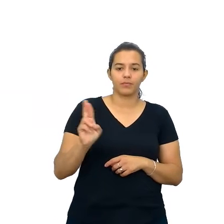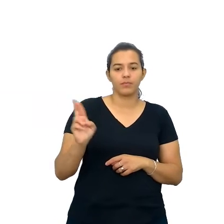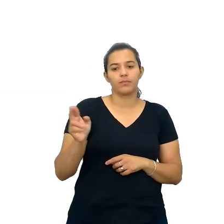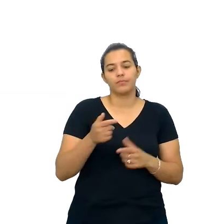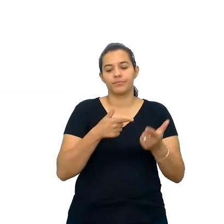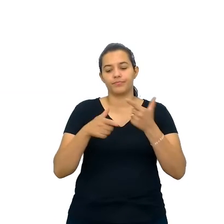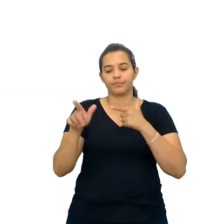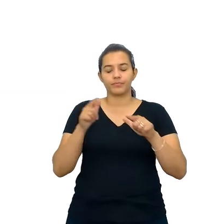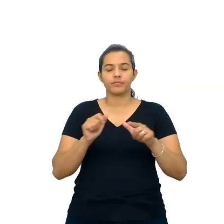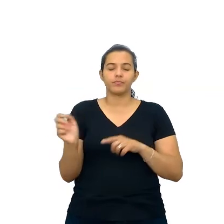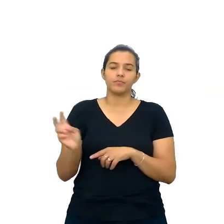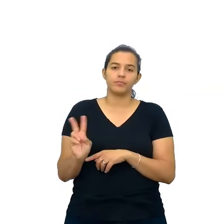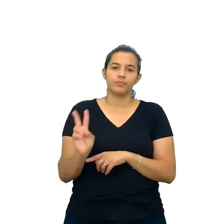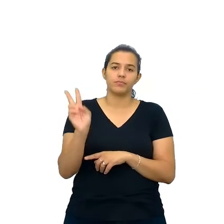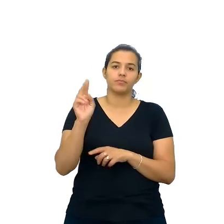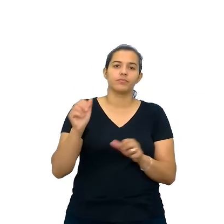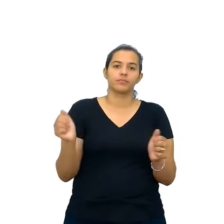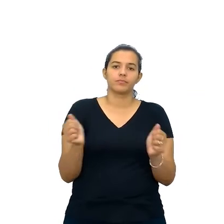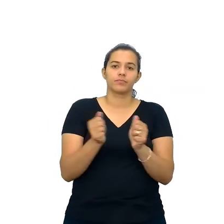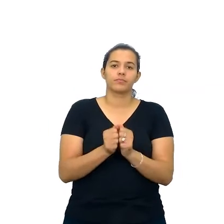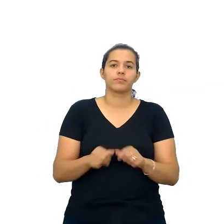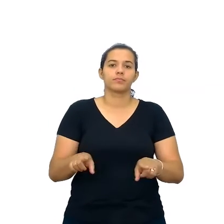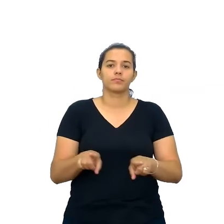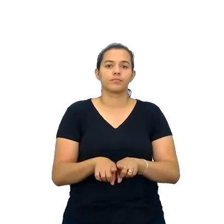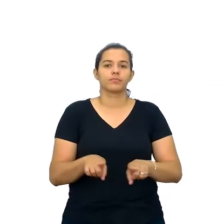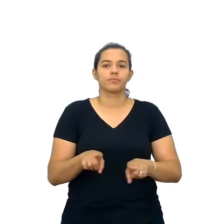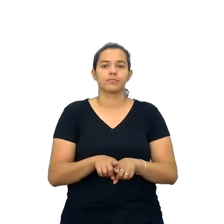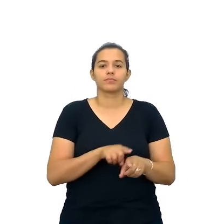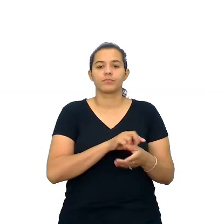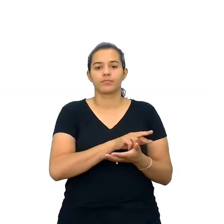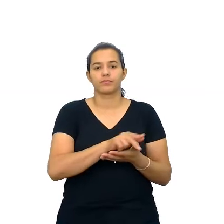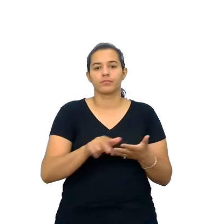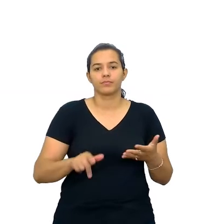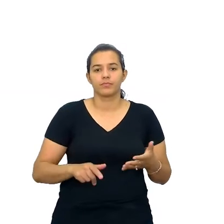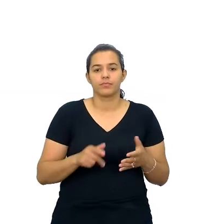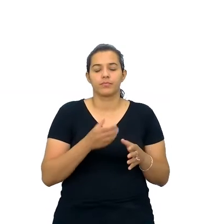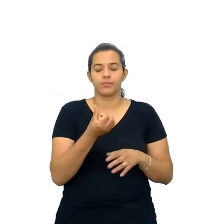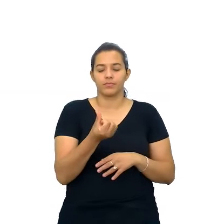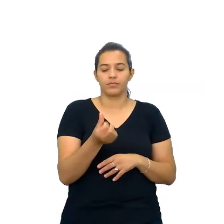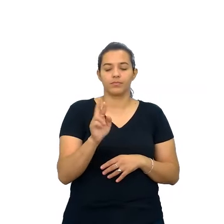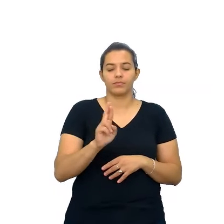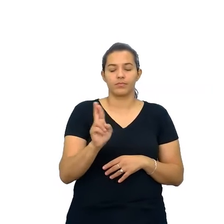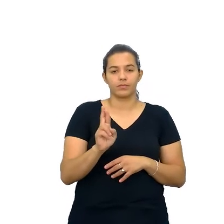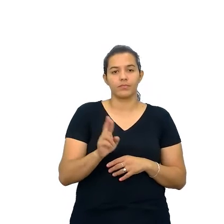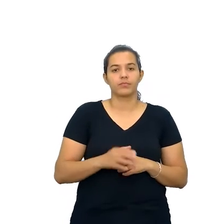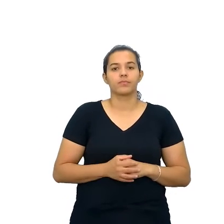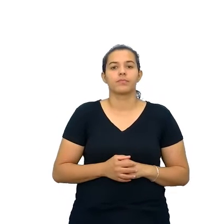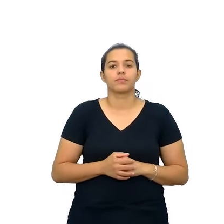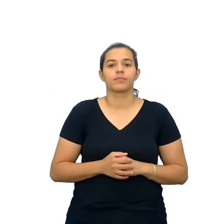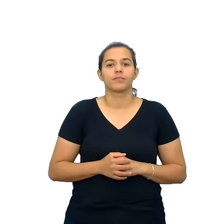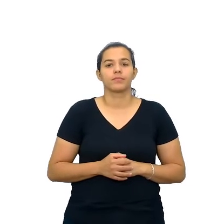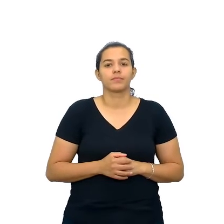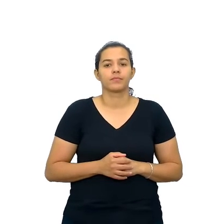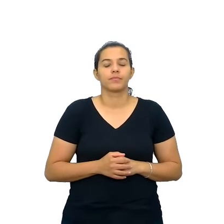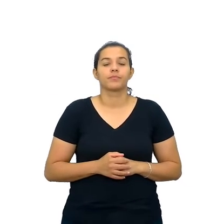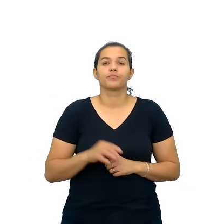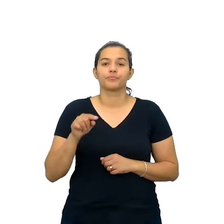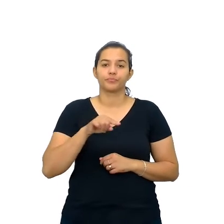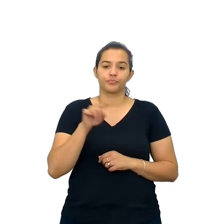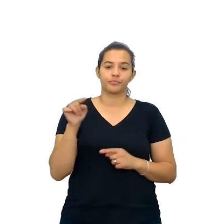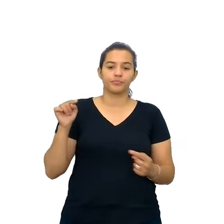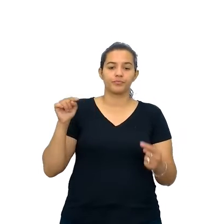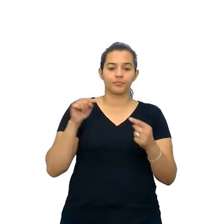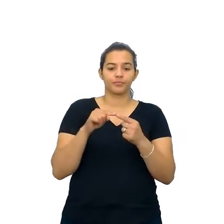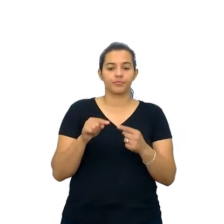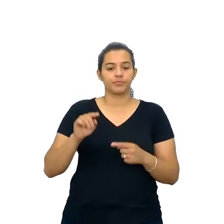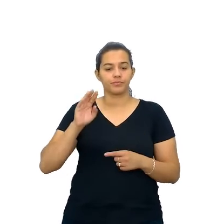outros valores que, em conjunto, também geram o valor de R$ 6, né? Então, ele determina aqui no B